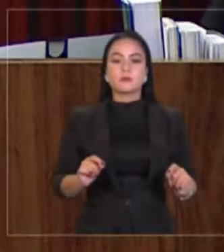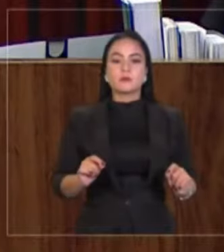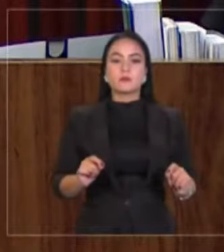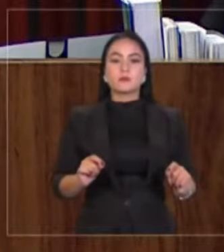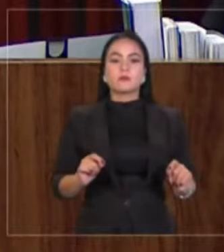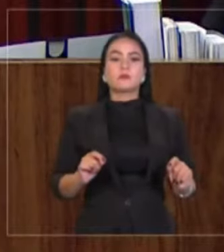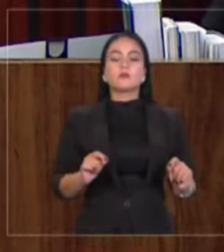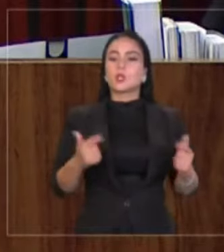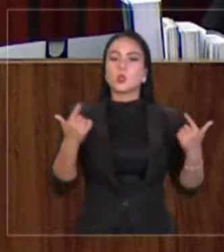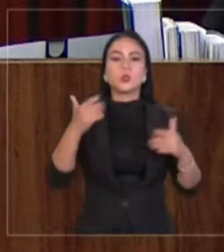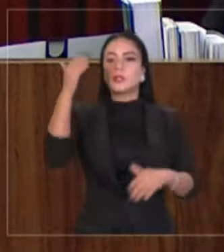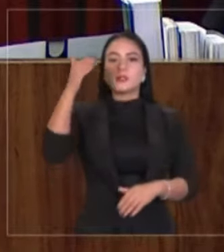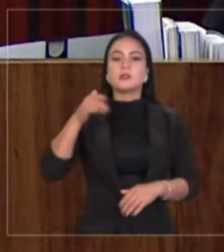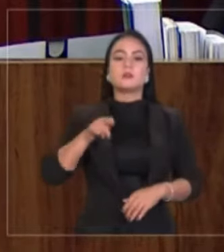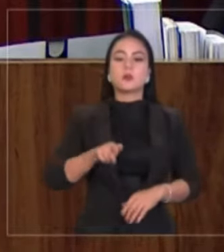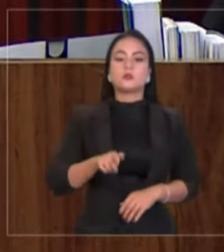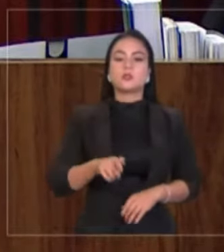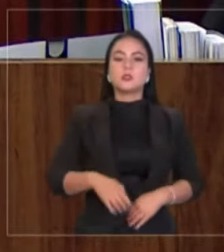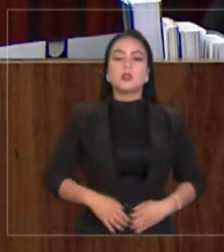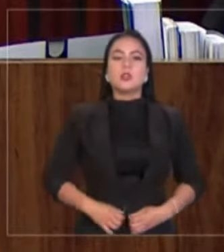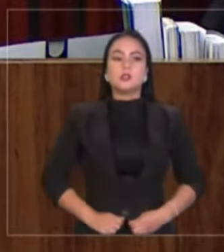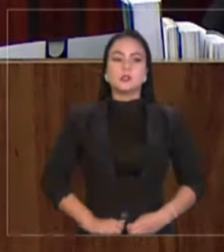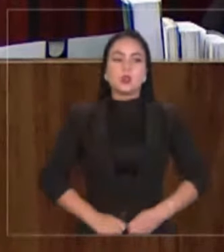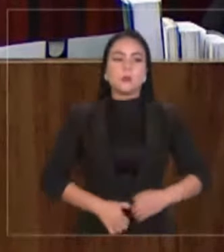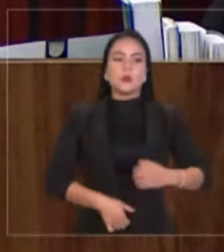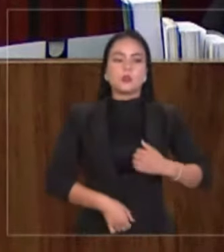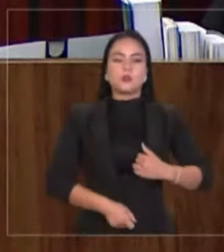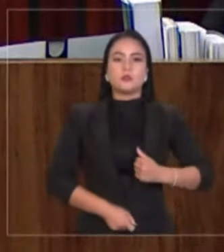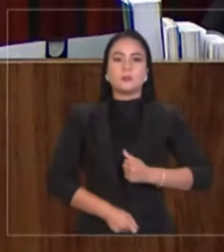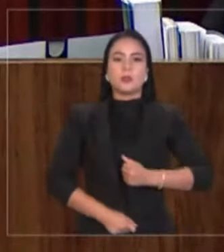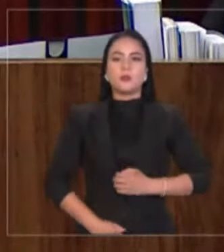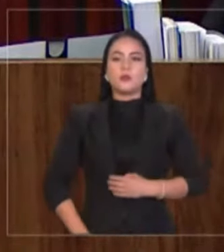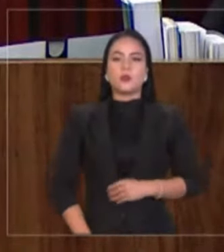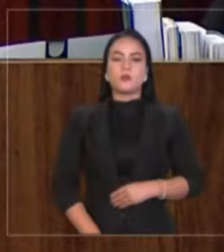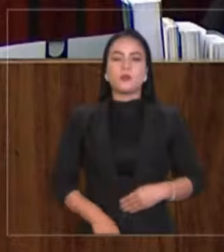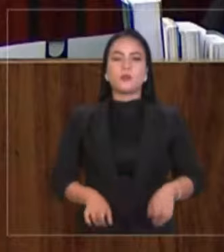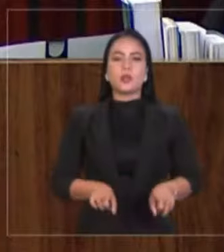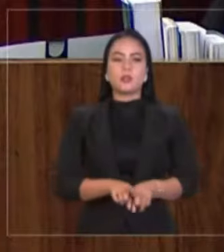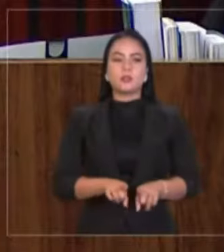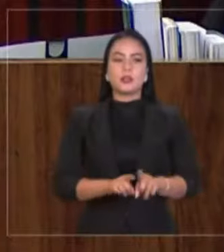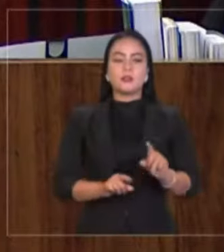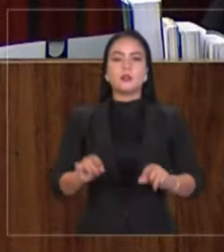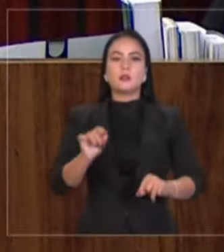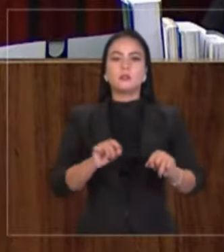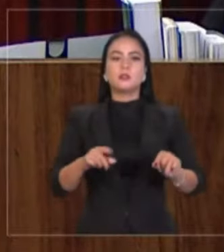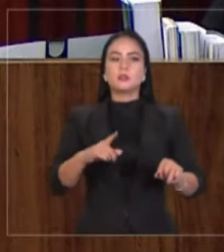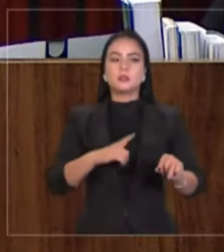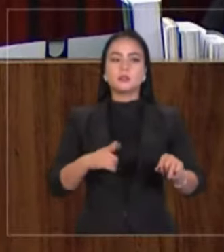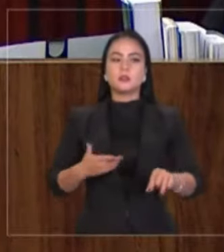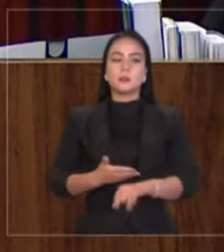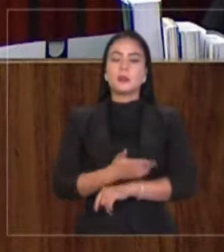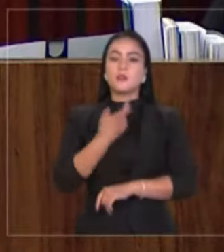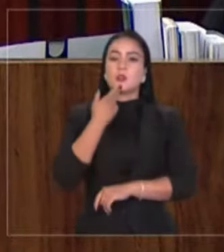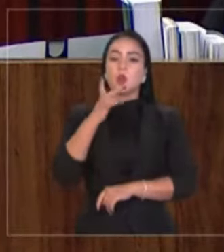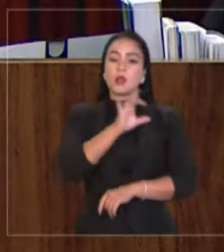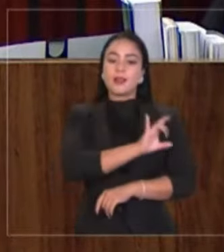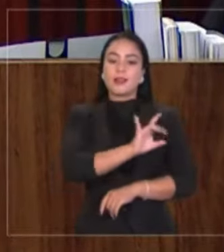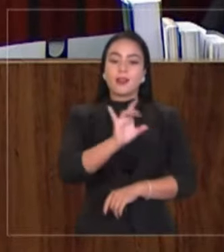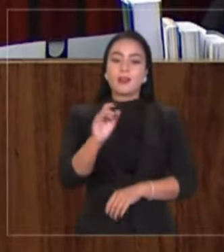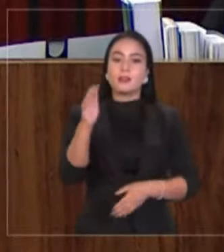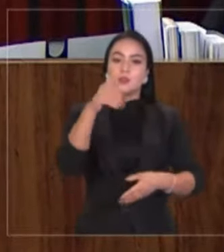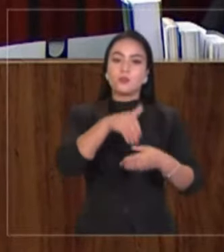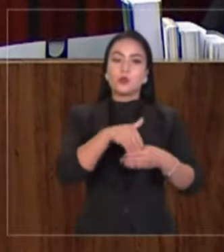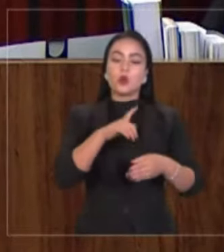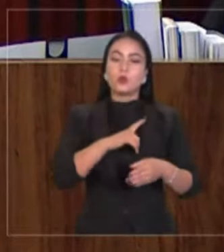provas eu diria mais eh os cálculos feitos e a ministra Bel galotti bem colocou cada voto tem um